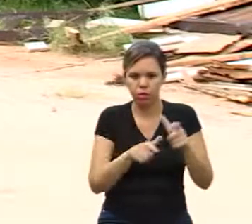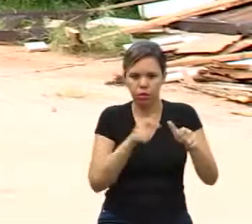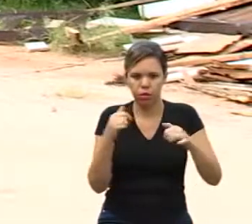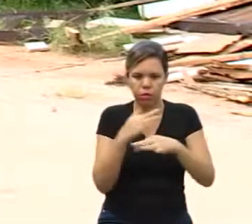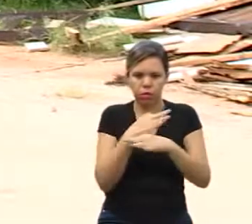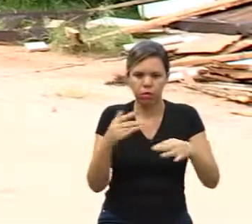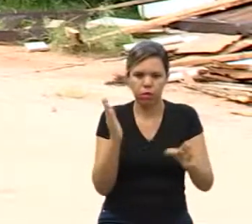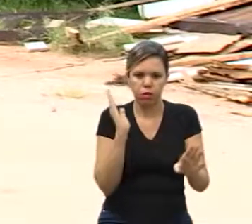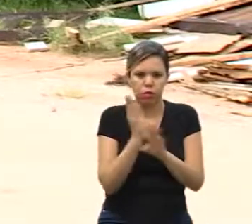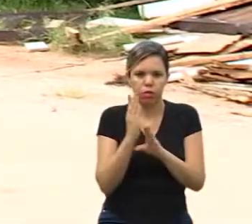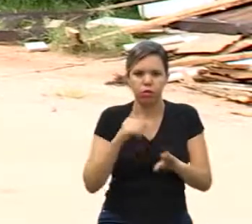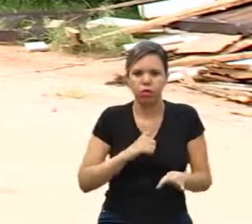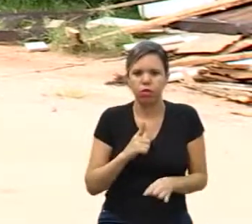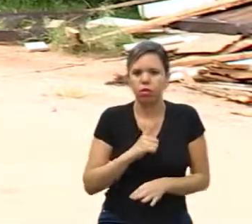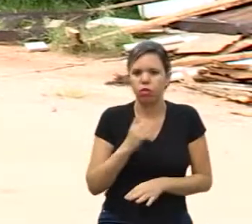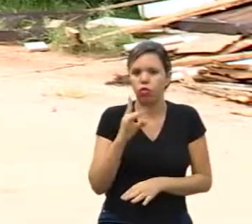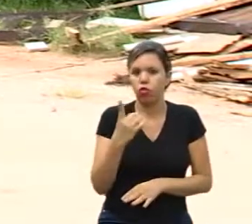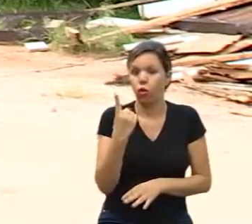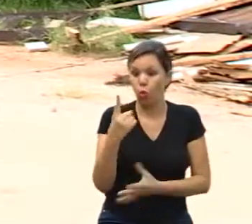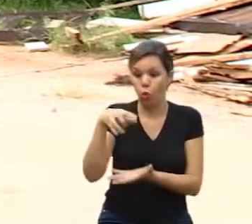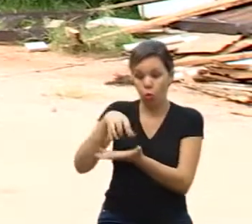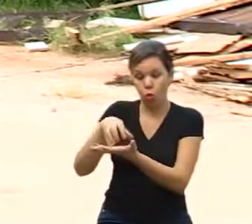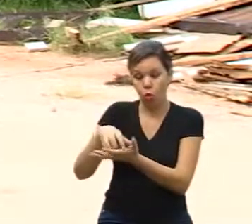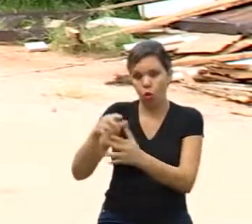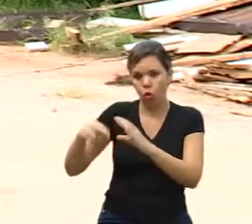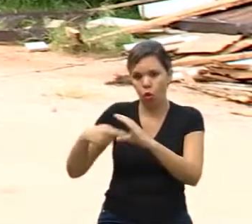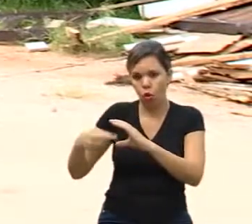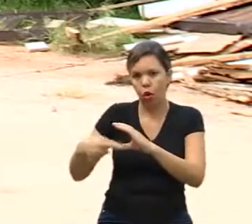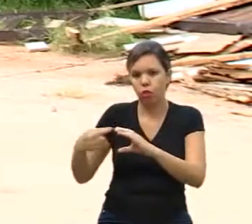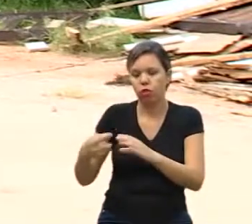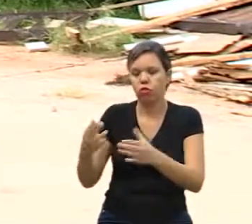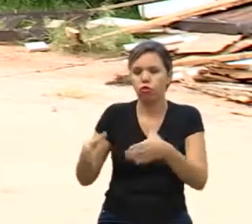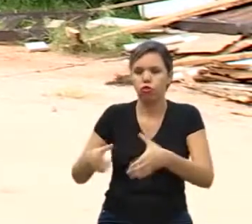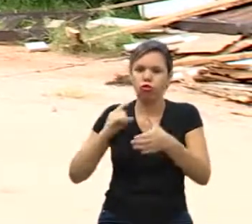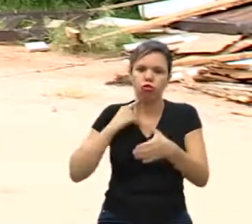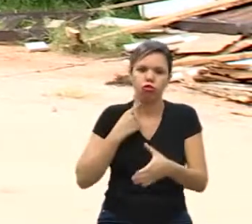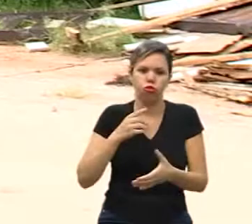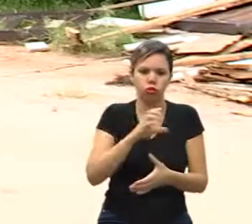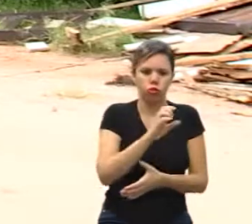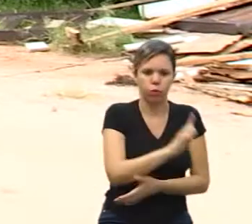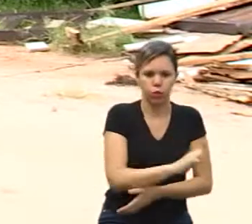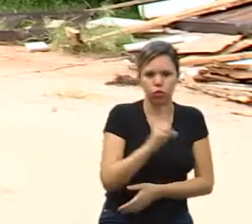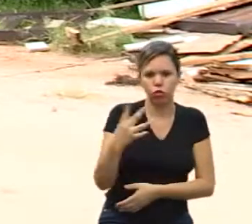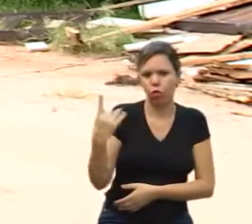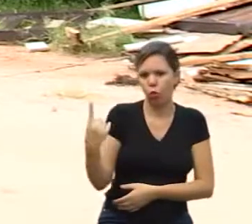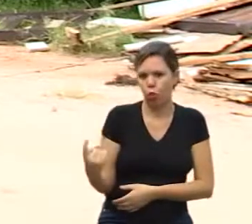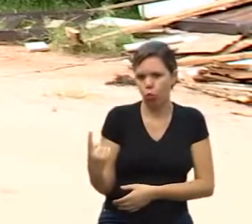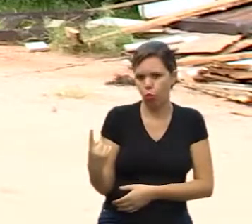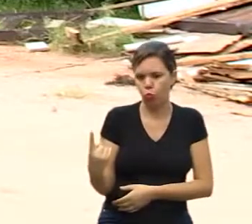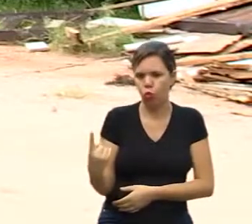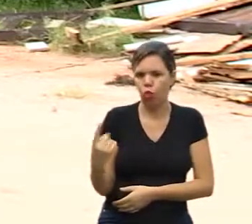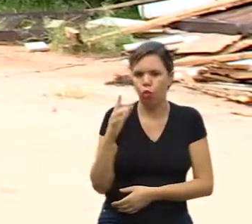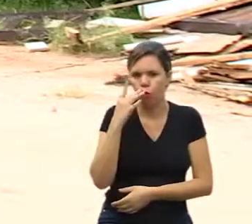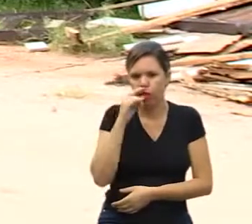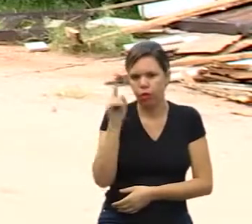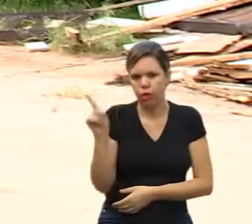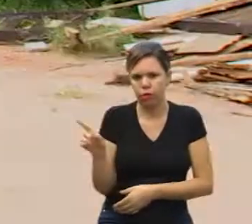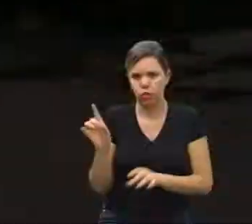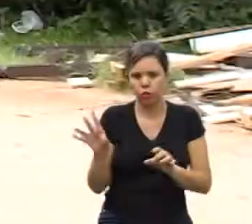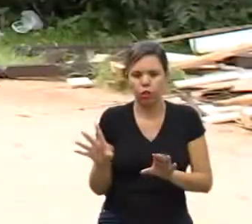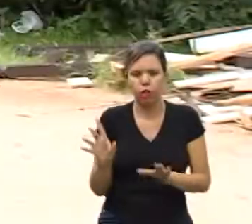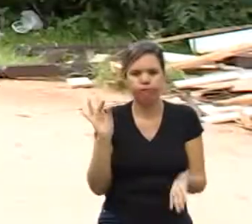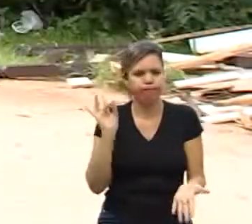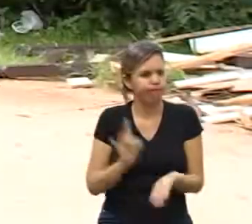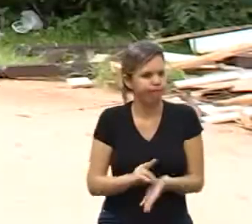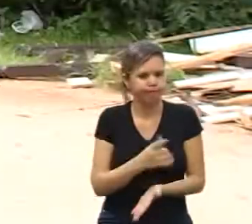eu identifiquei que existe apenas um ecoponto como esse no distrito Campo Grande e um ecoponto no distrito do Ouro